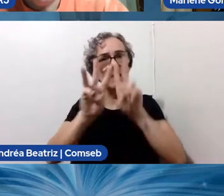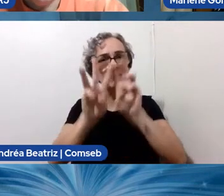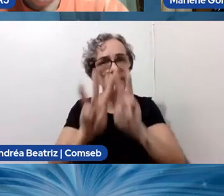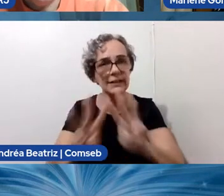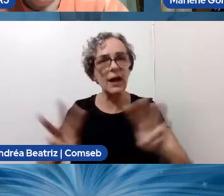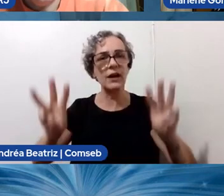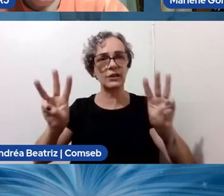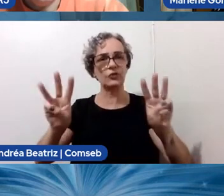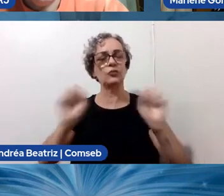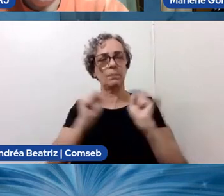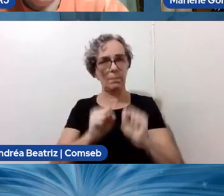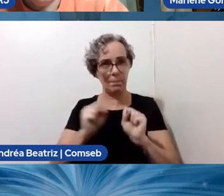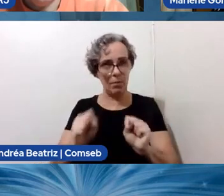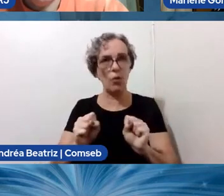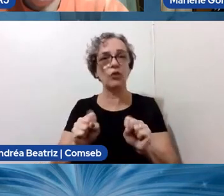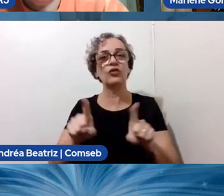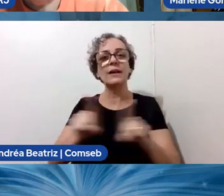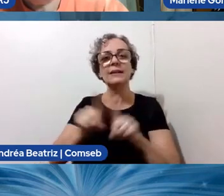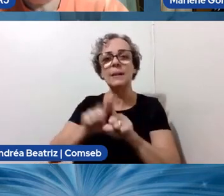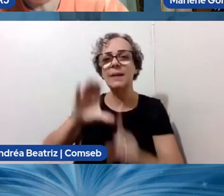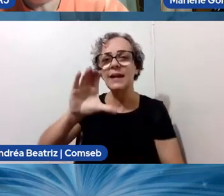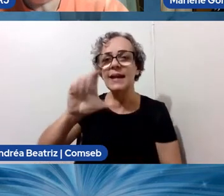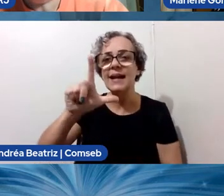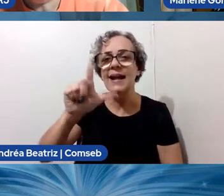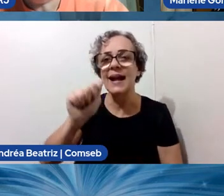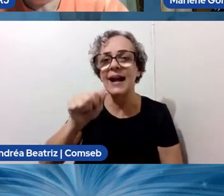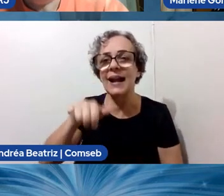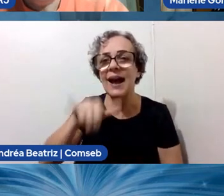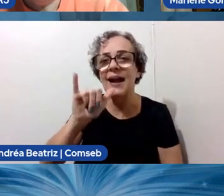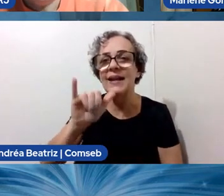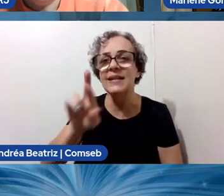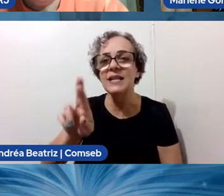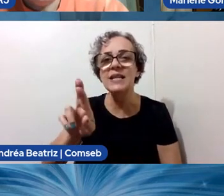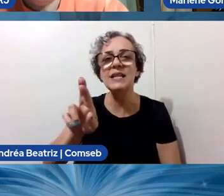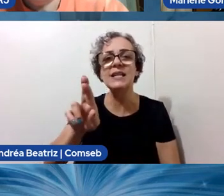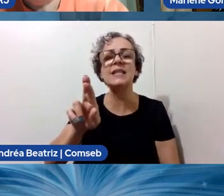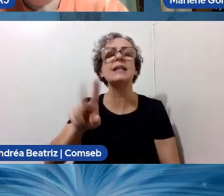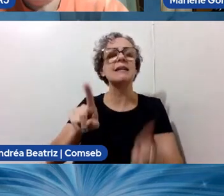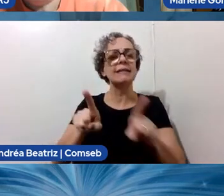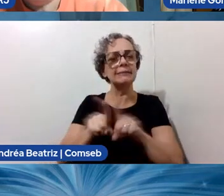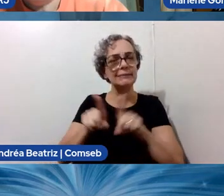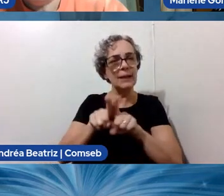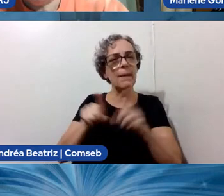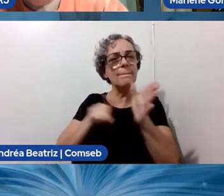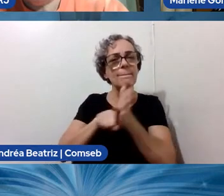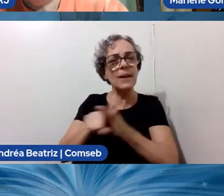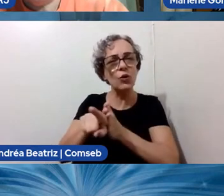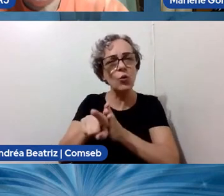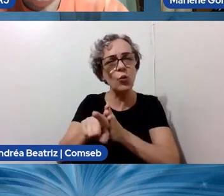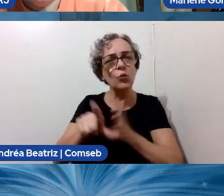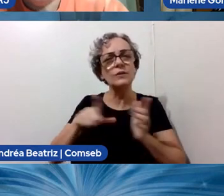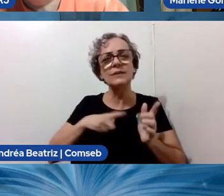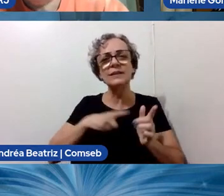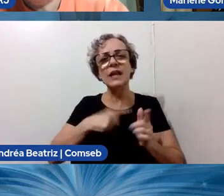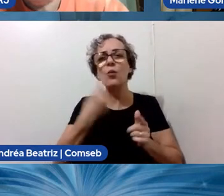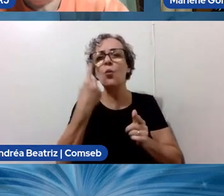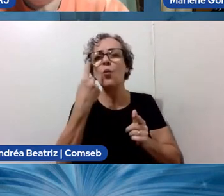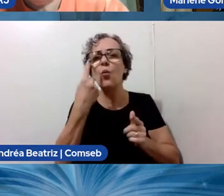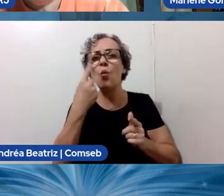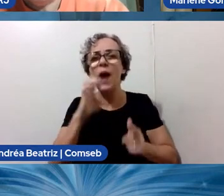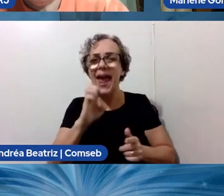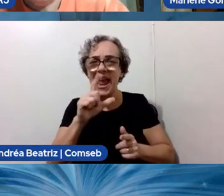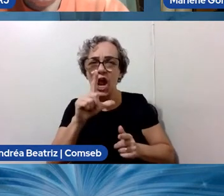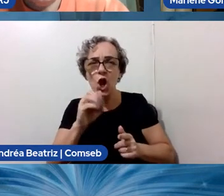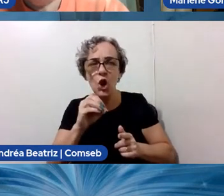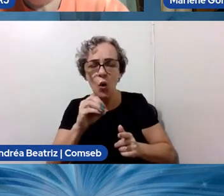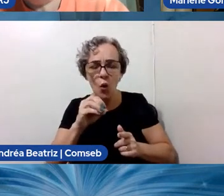E também essa pergunta do Clair Bianchini, que de alguma maneira também foi respondida, não é? Tem um elo que gostaria que explicasse mais a fundo,